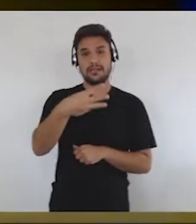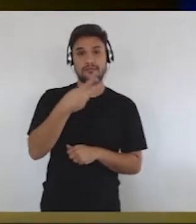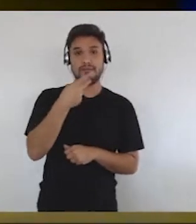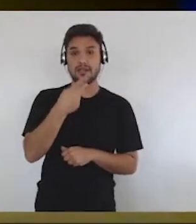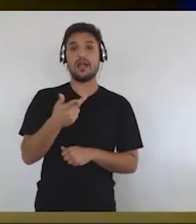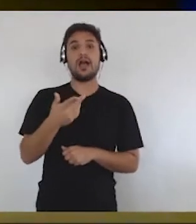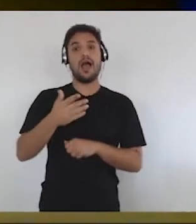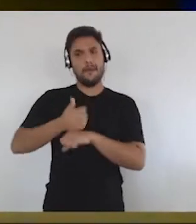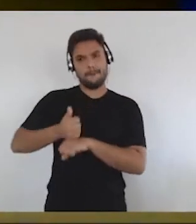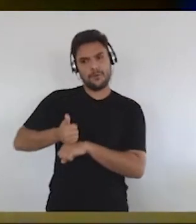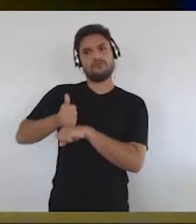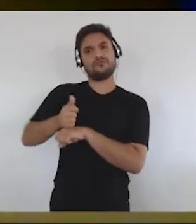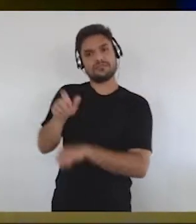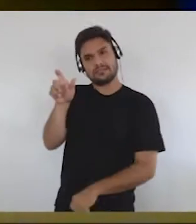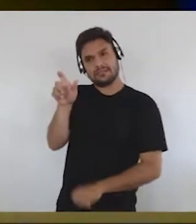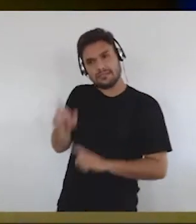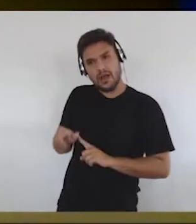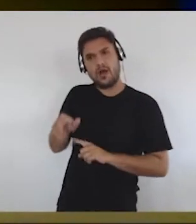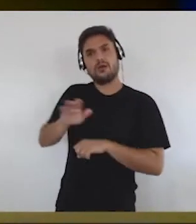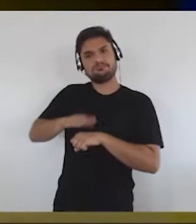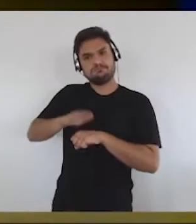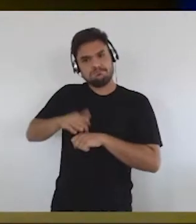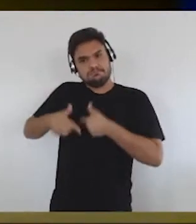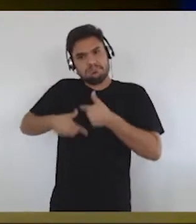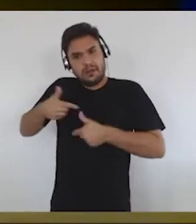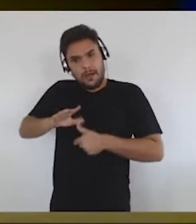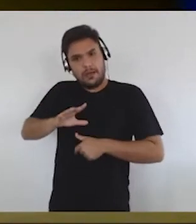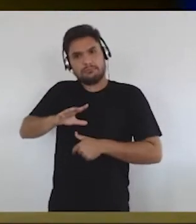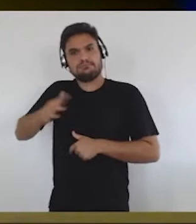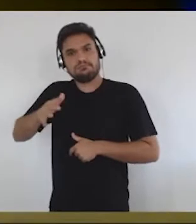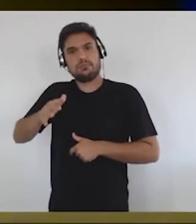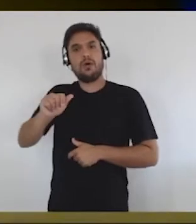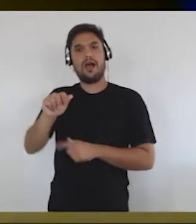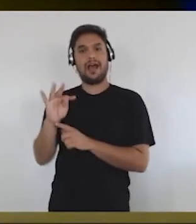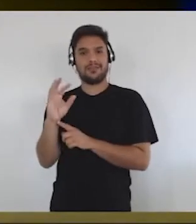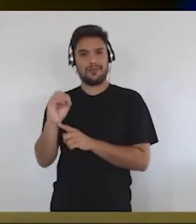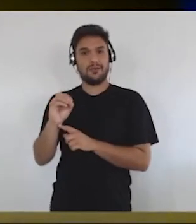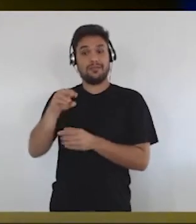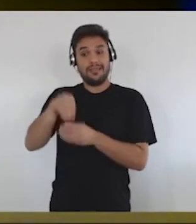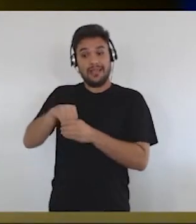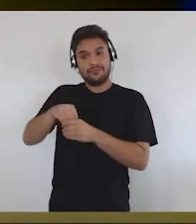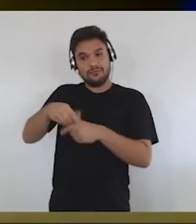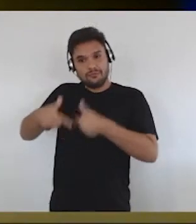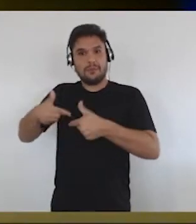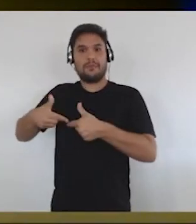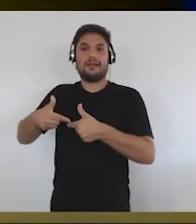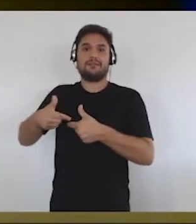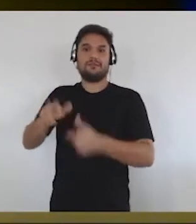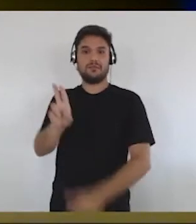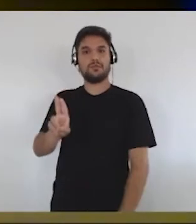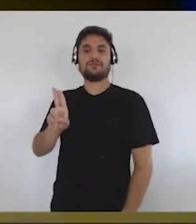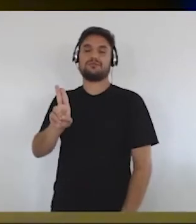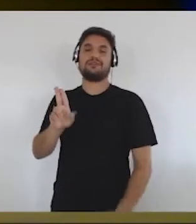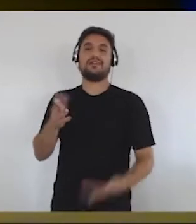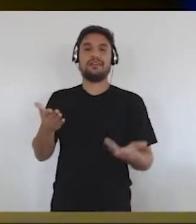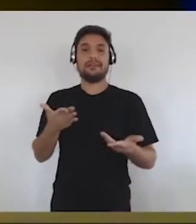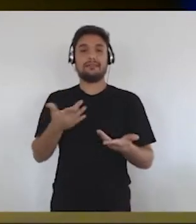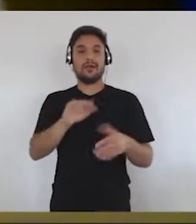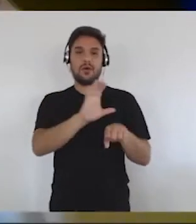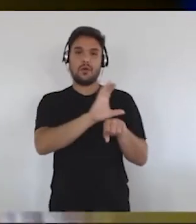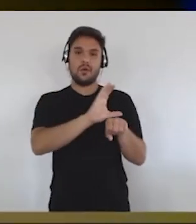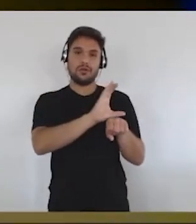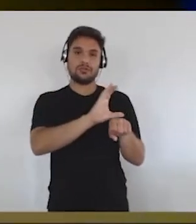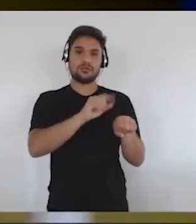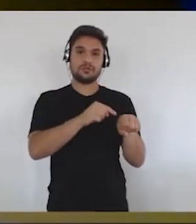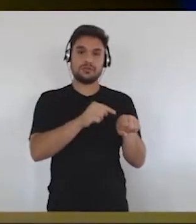inviolável por seus atos e manifestações no exercício da profissão. E tal inviolabilidade constitucional se